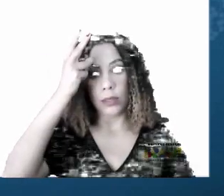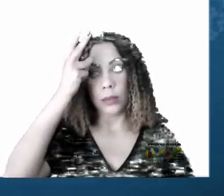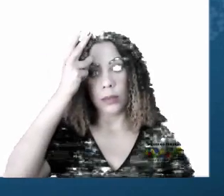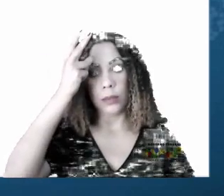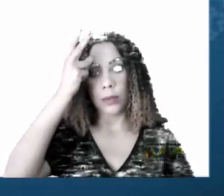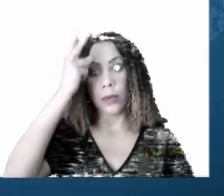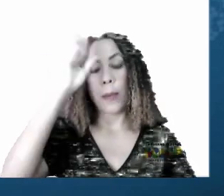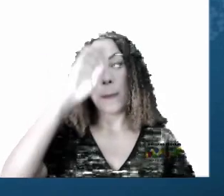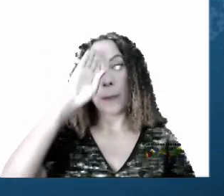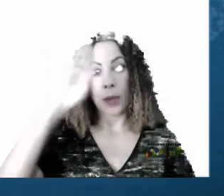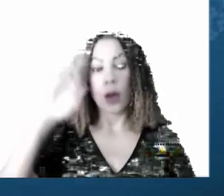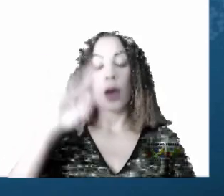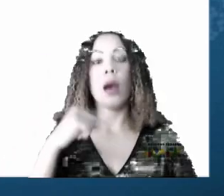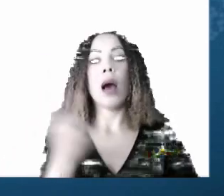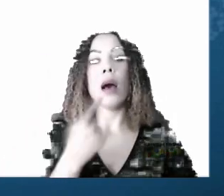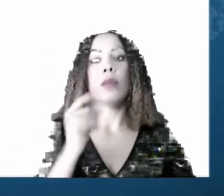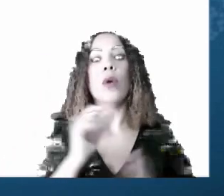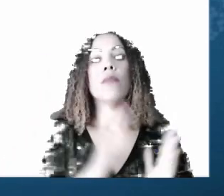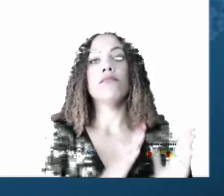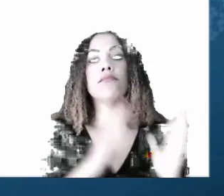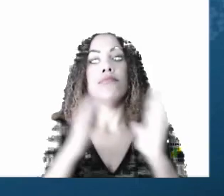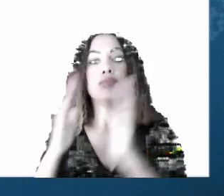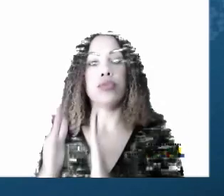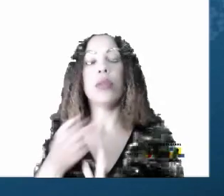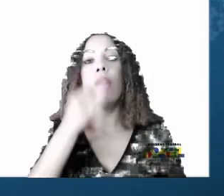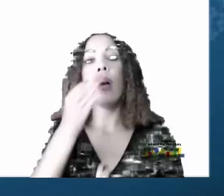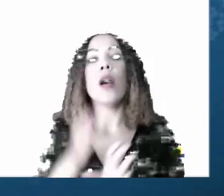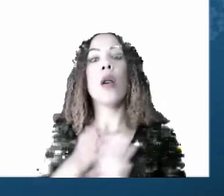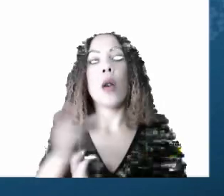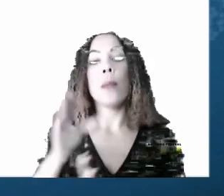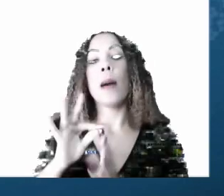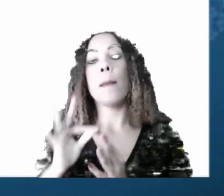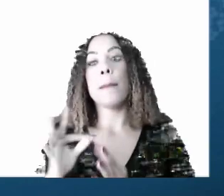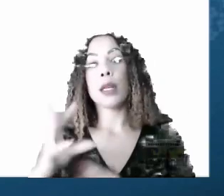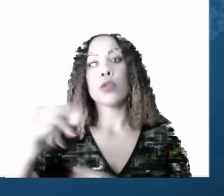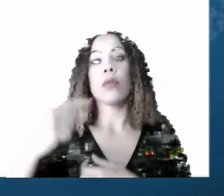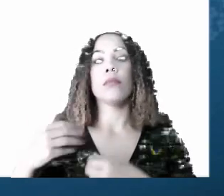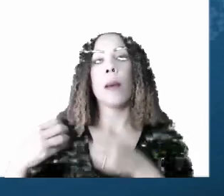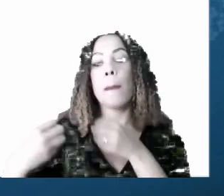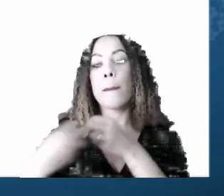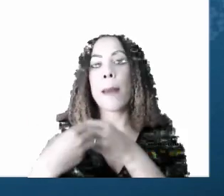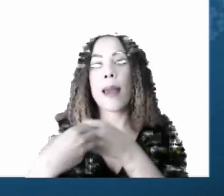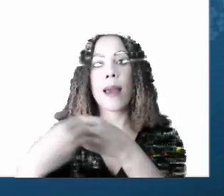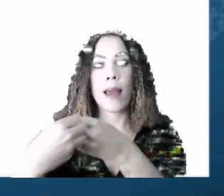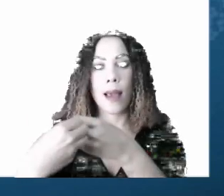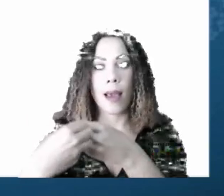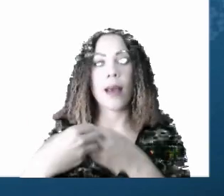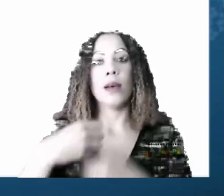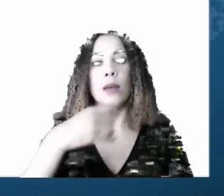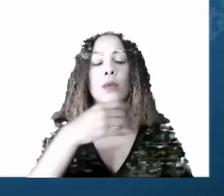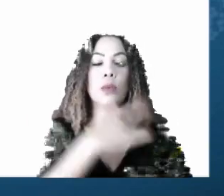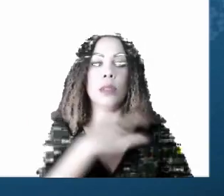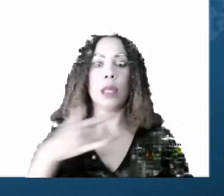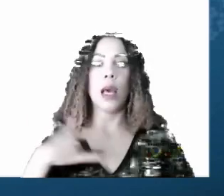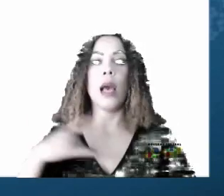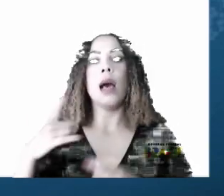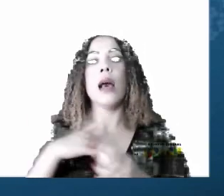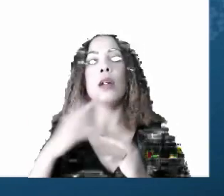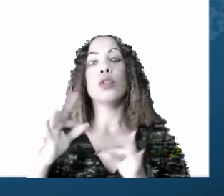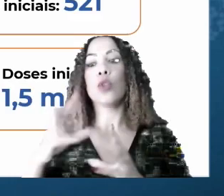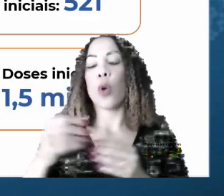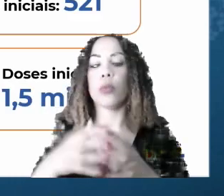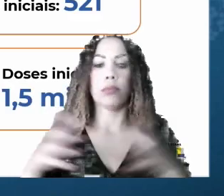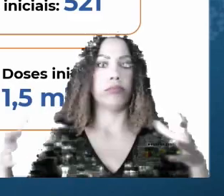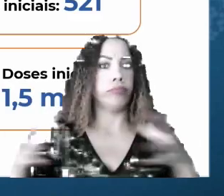prioritário, a gente estendia a recomendação para todos os municípios da região de saúde. E aí pegava municípios de todos os tamanhos de uma